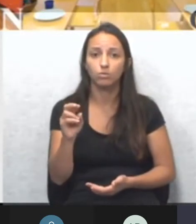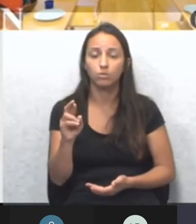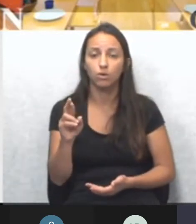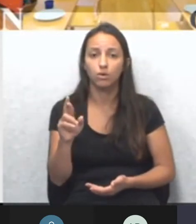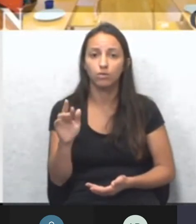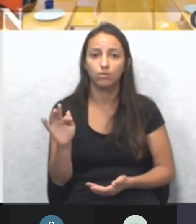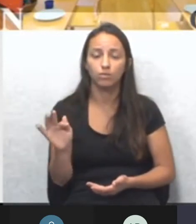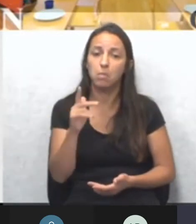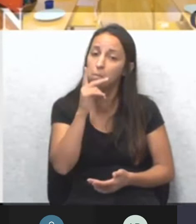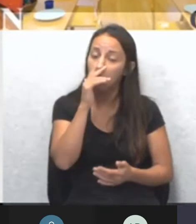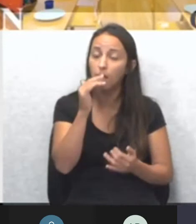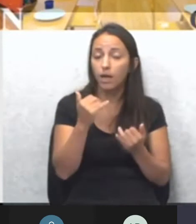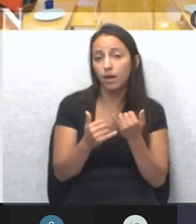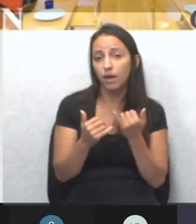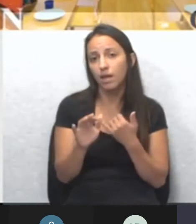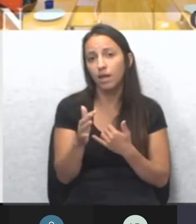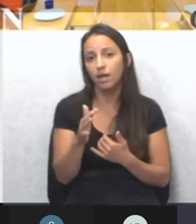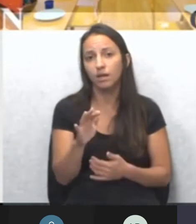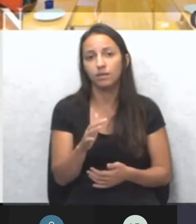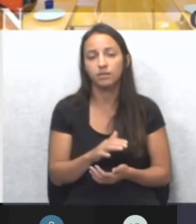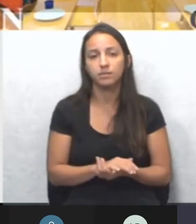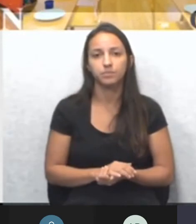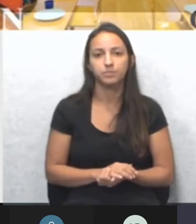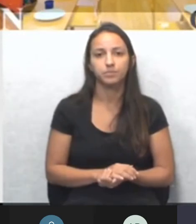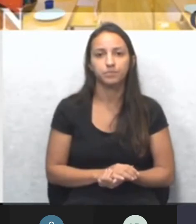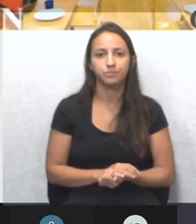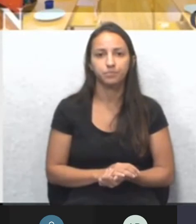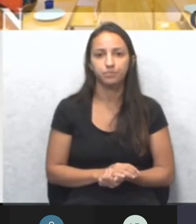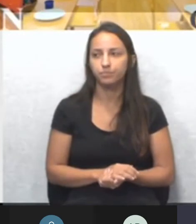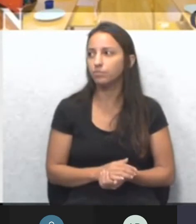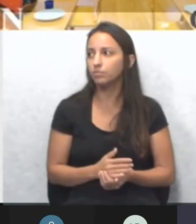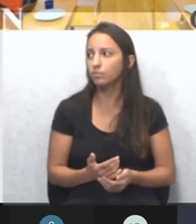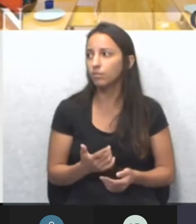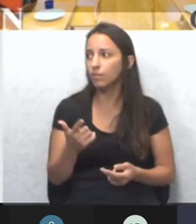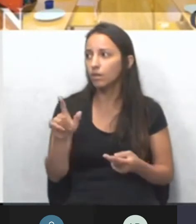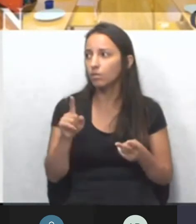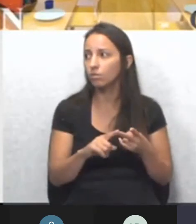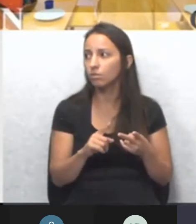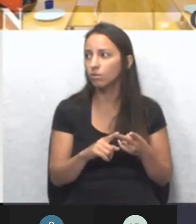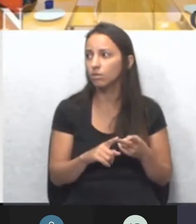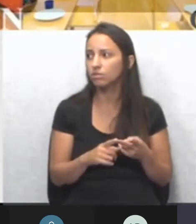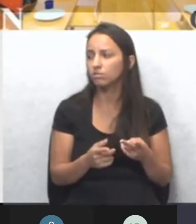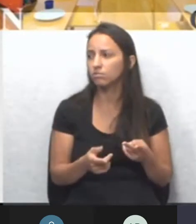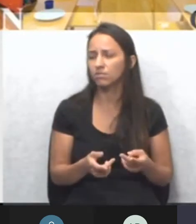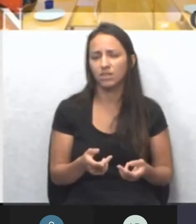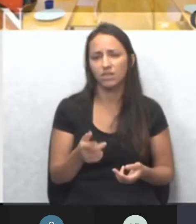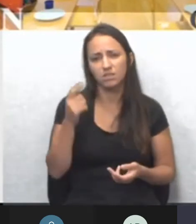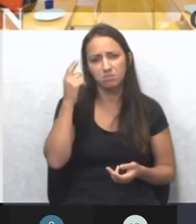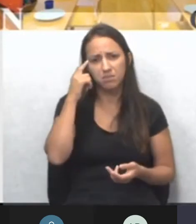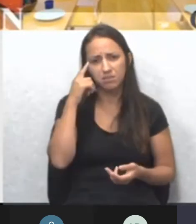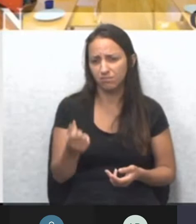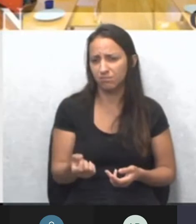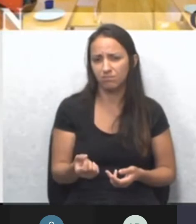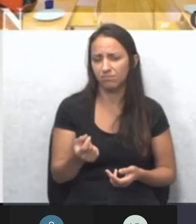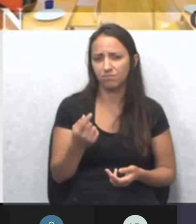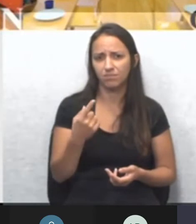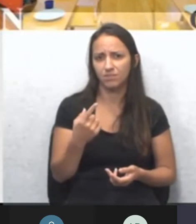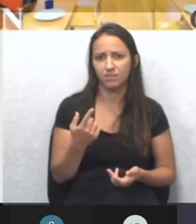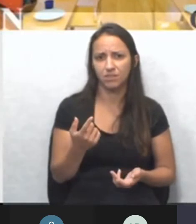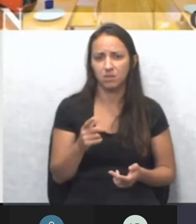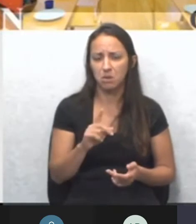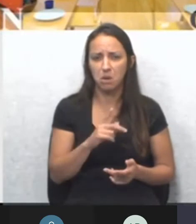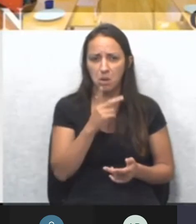com isso, dos alunos terem a possibilidade de se movimentar. Este outro aqui, eles acharam meio estranho, muito informal